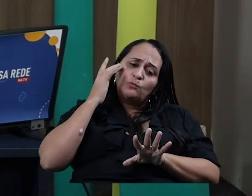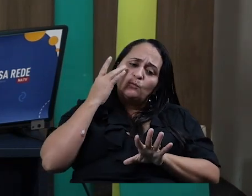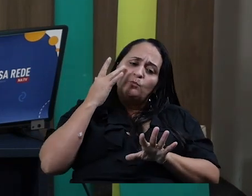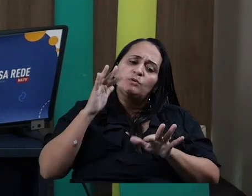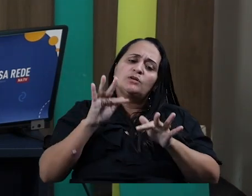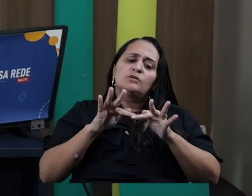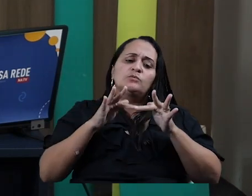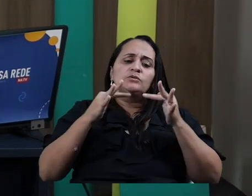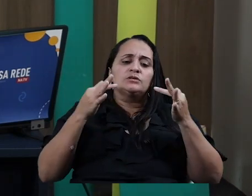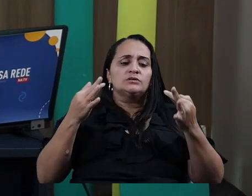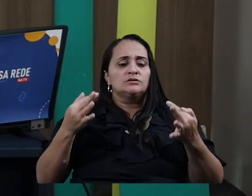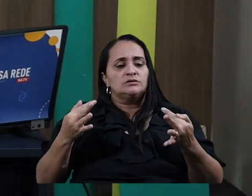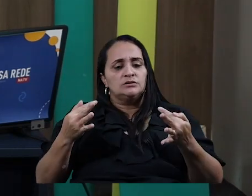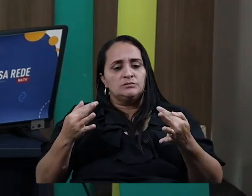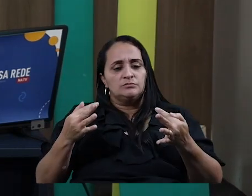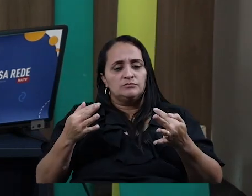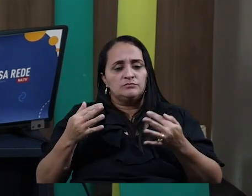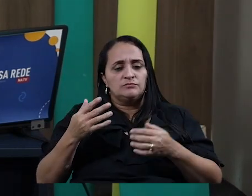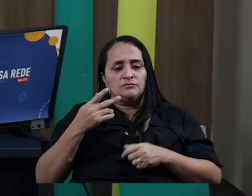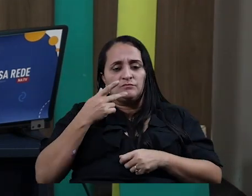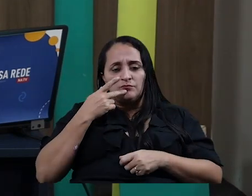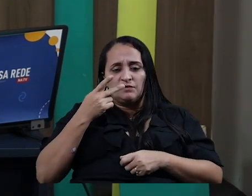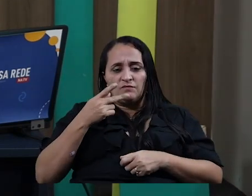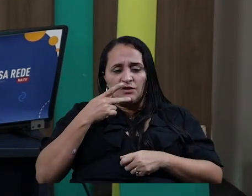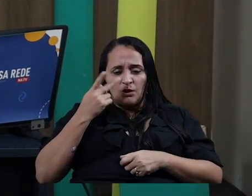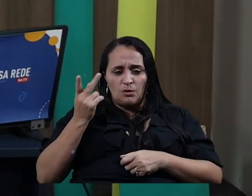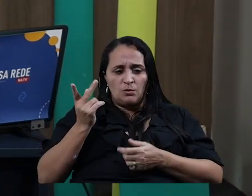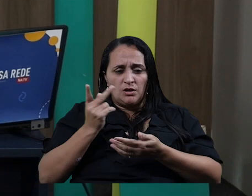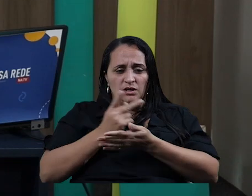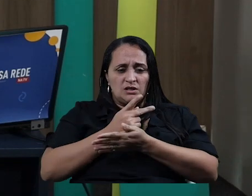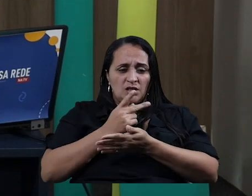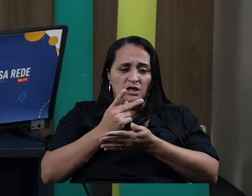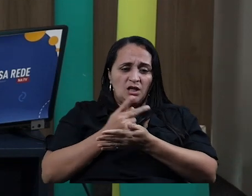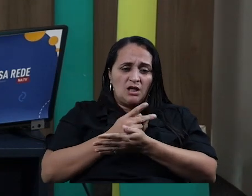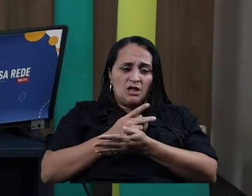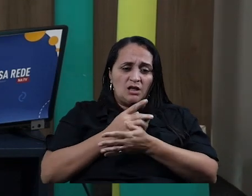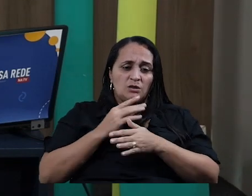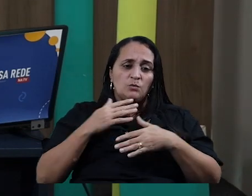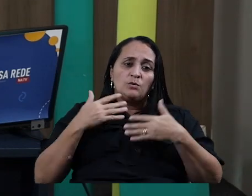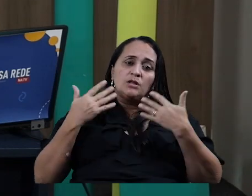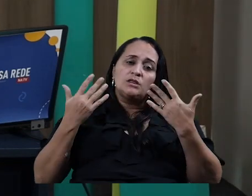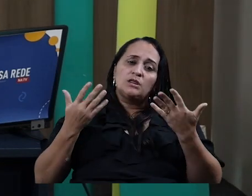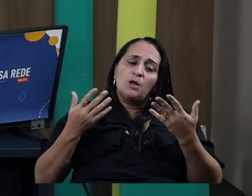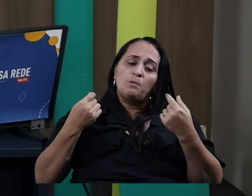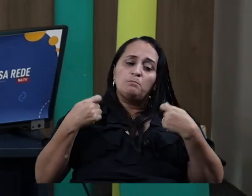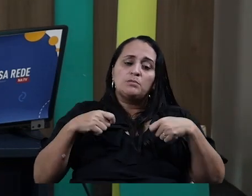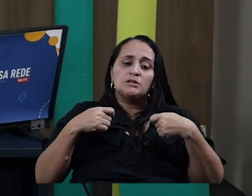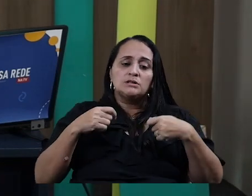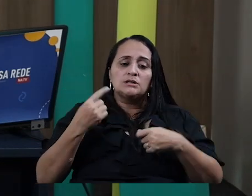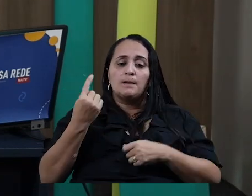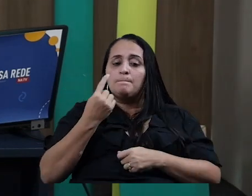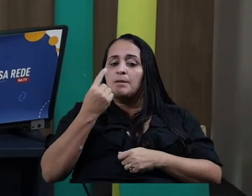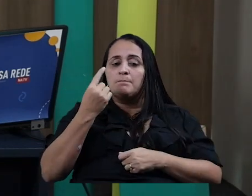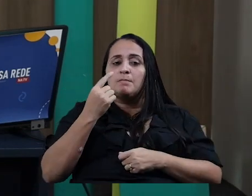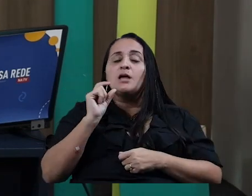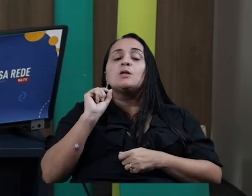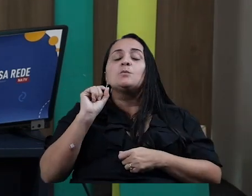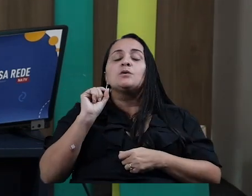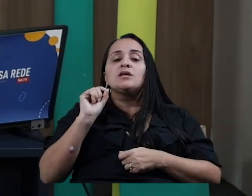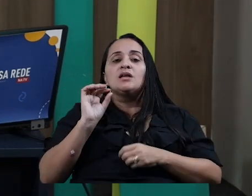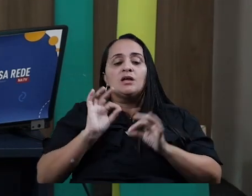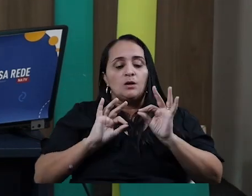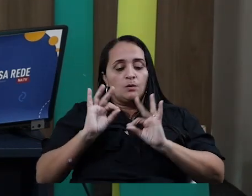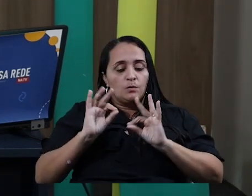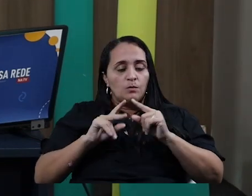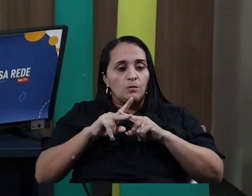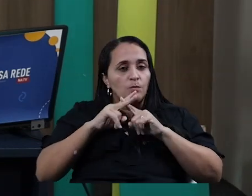simples. Se o texto está falando que ele fez algo errado, então a gente precisa primeiro